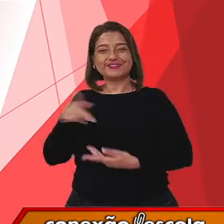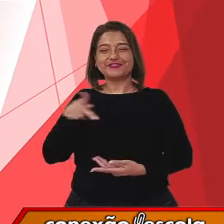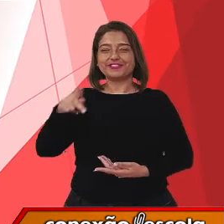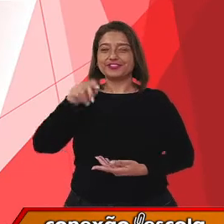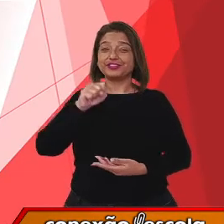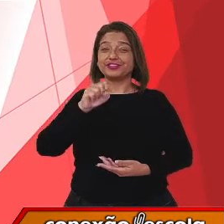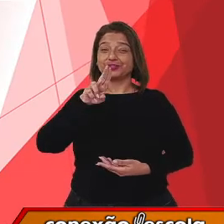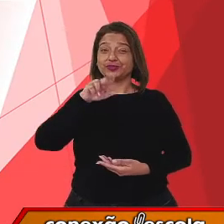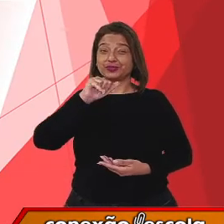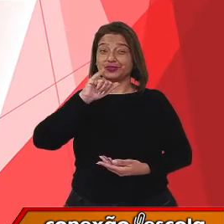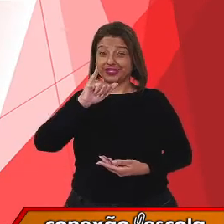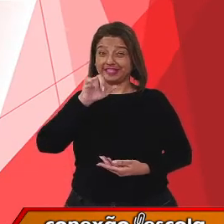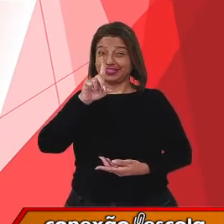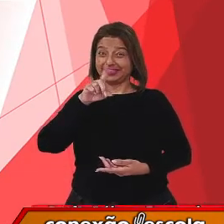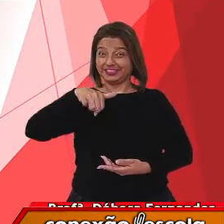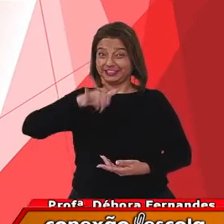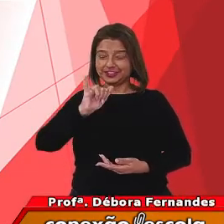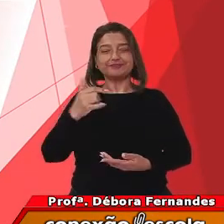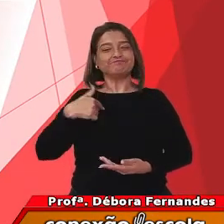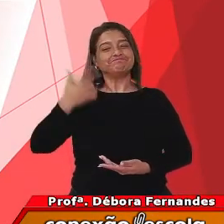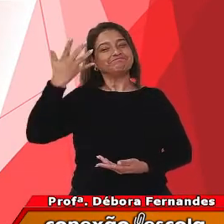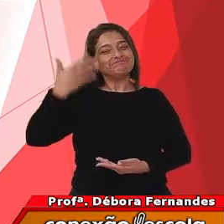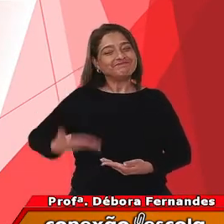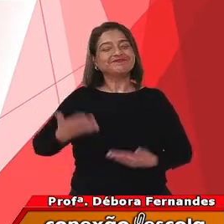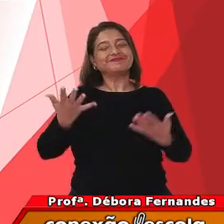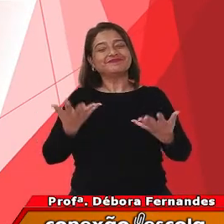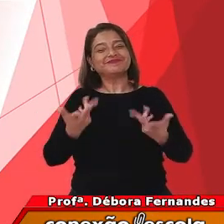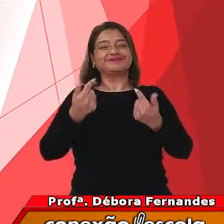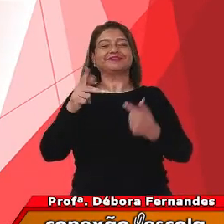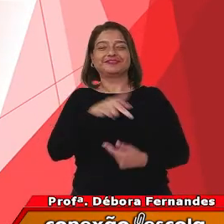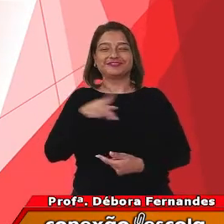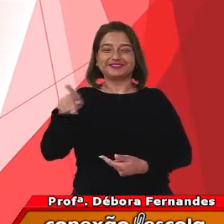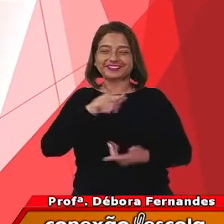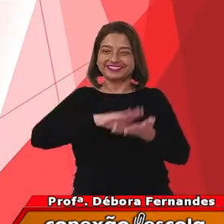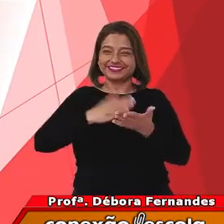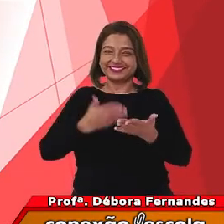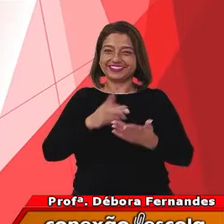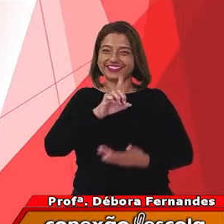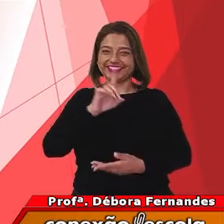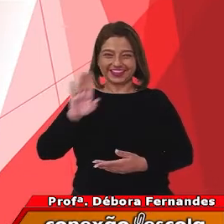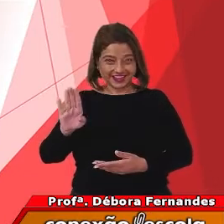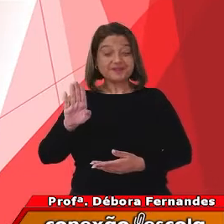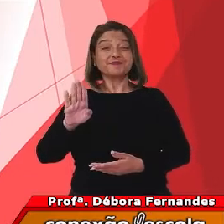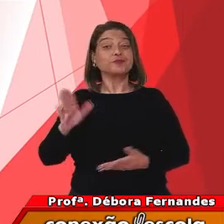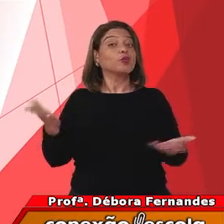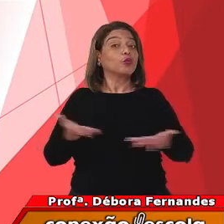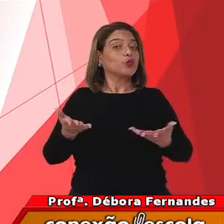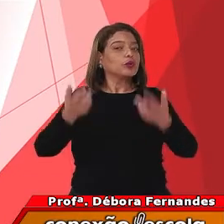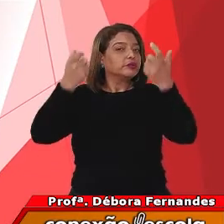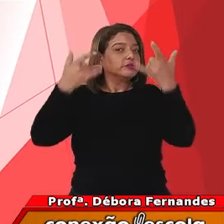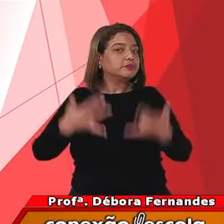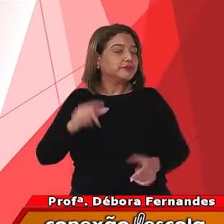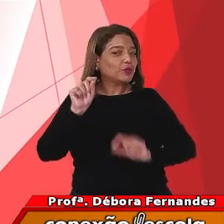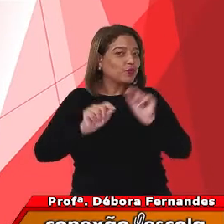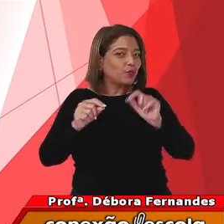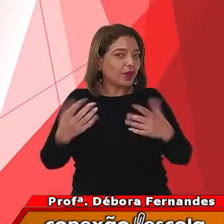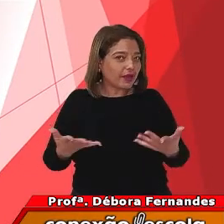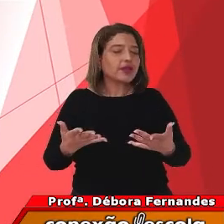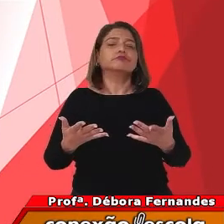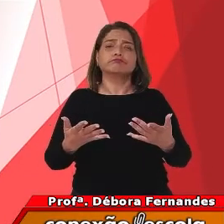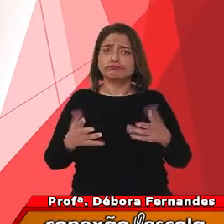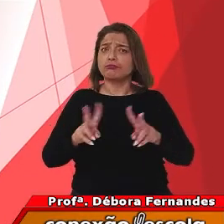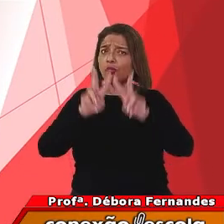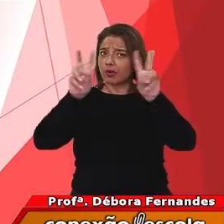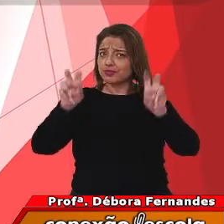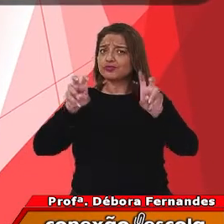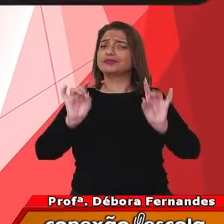Teacher Suede, e nossa querida professora intérprete, Débora. E sabe sobre o que nós vamos falar hoje? Um assunto